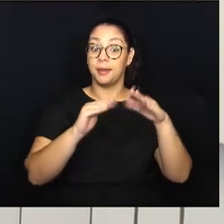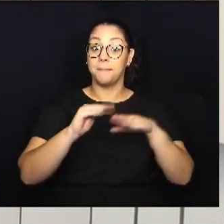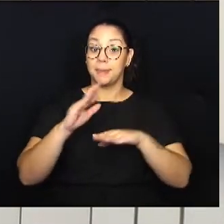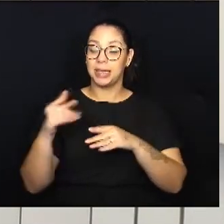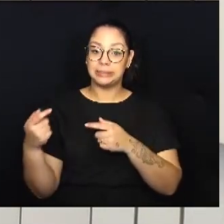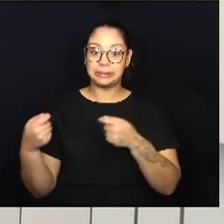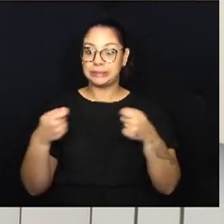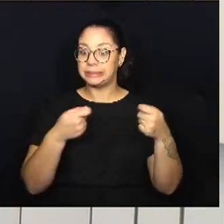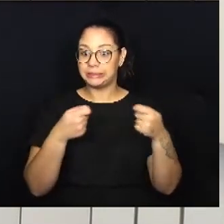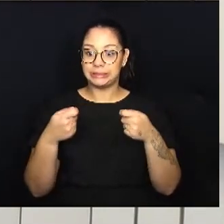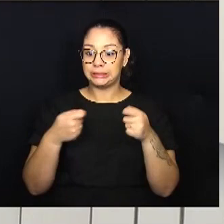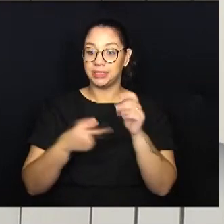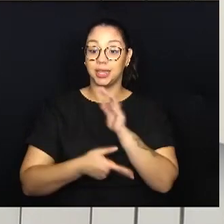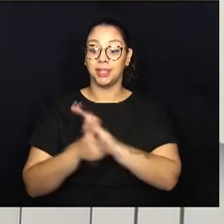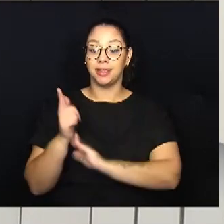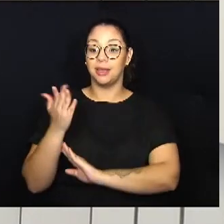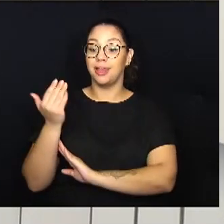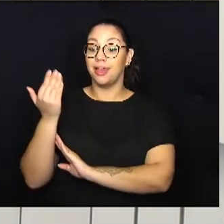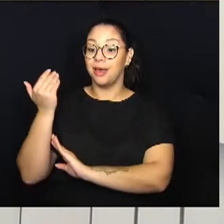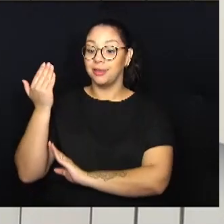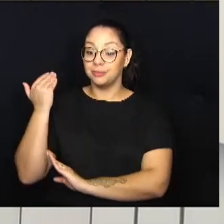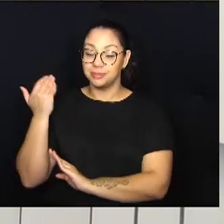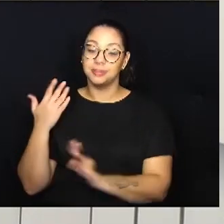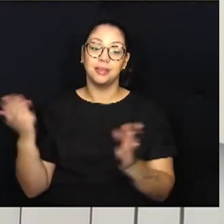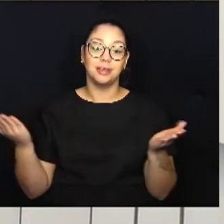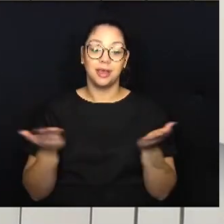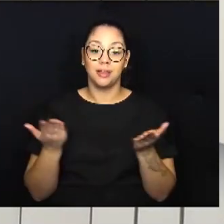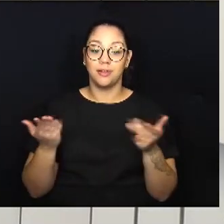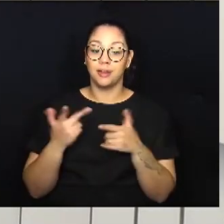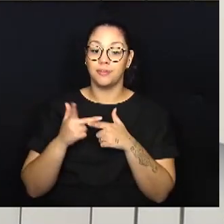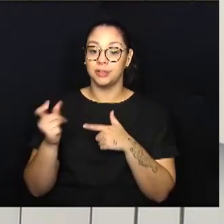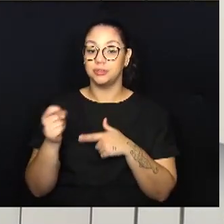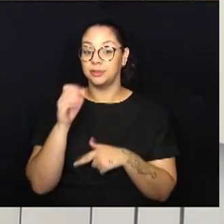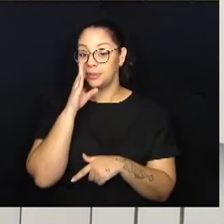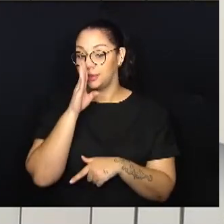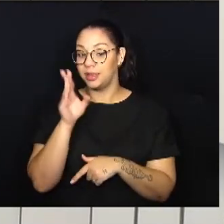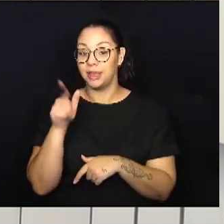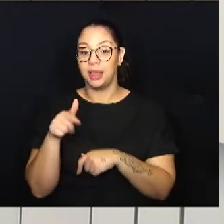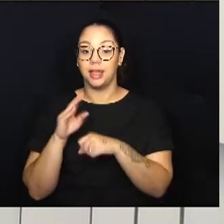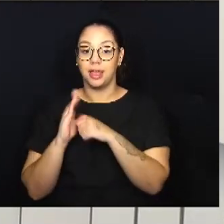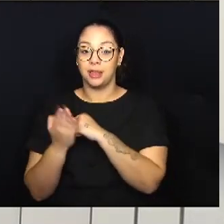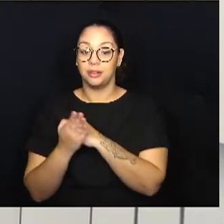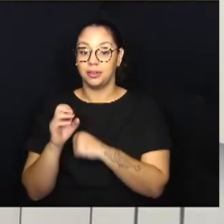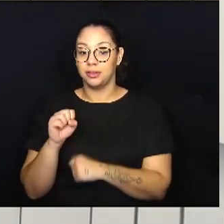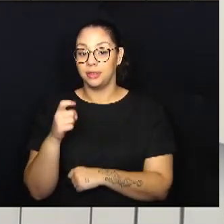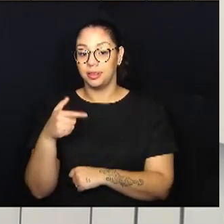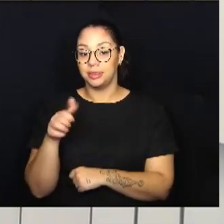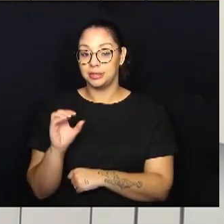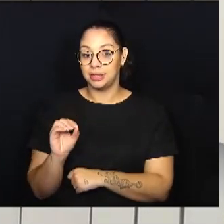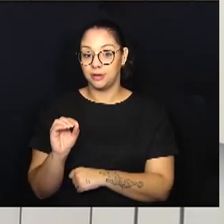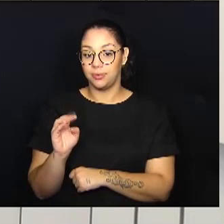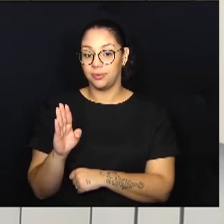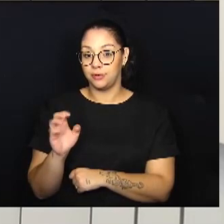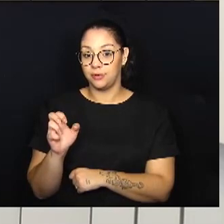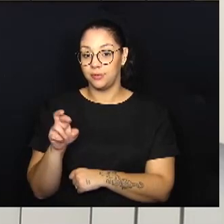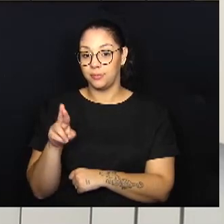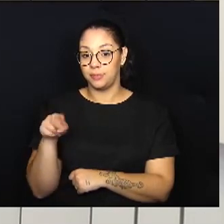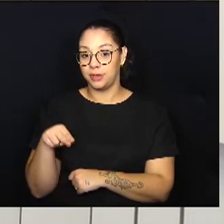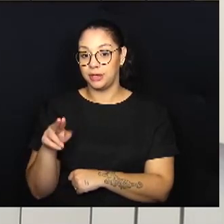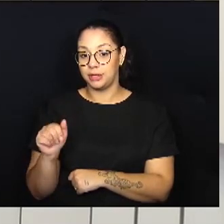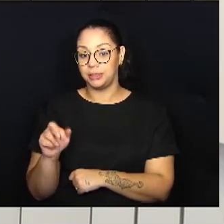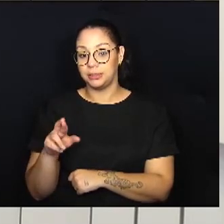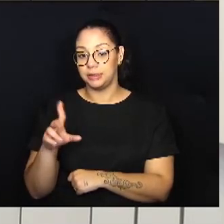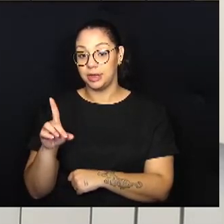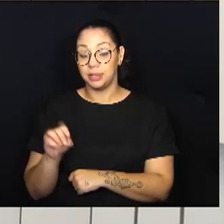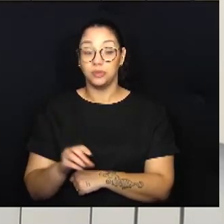que anteriores. E o atual campeão é o bairro São Bernardo, e já no feminino o título